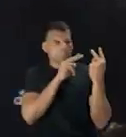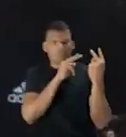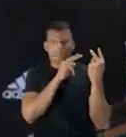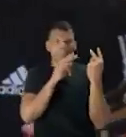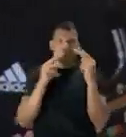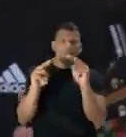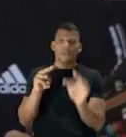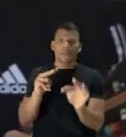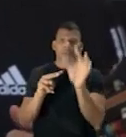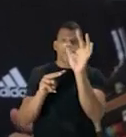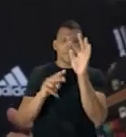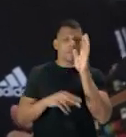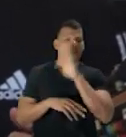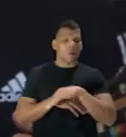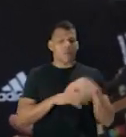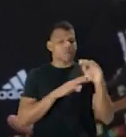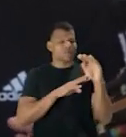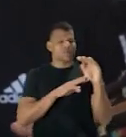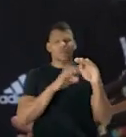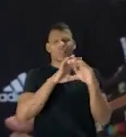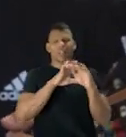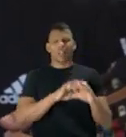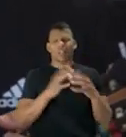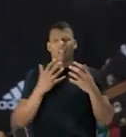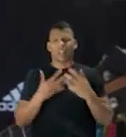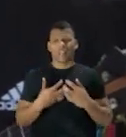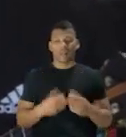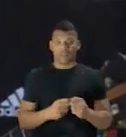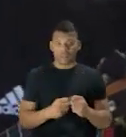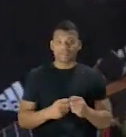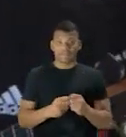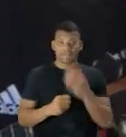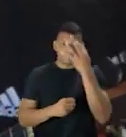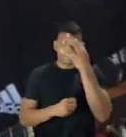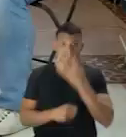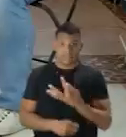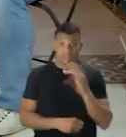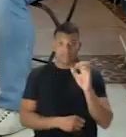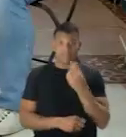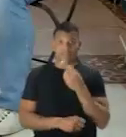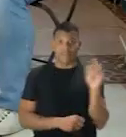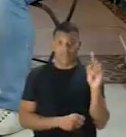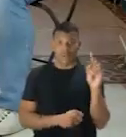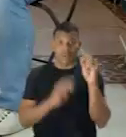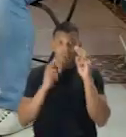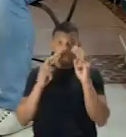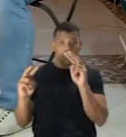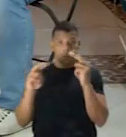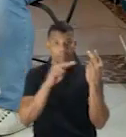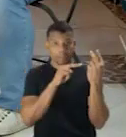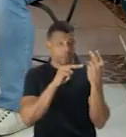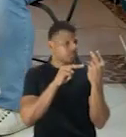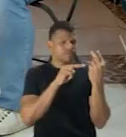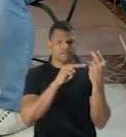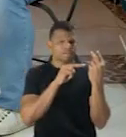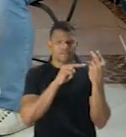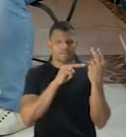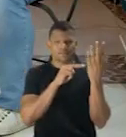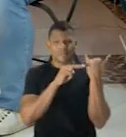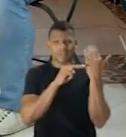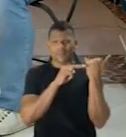arranca, vai. Basta não perder a esperança, poder acesa